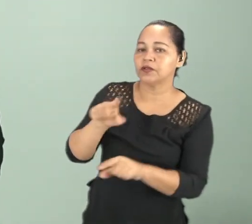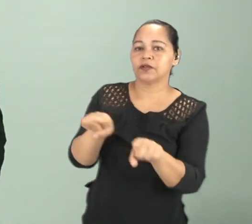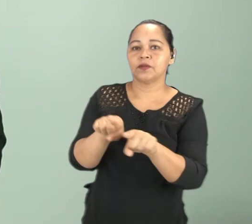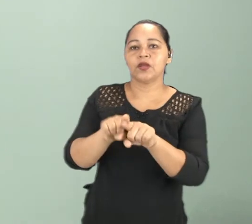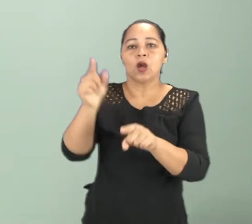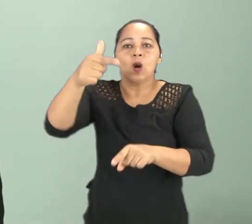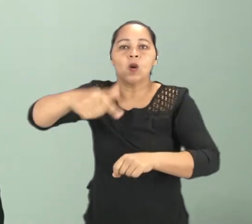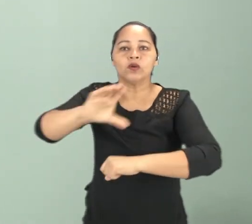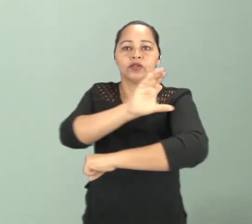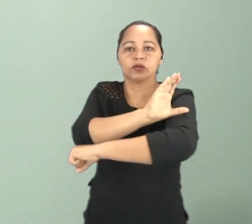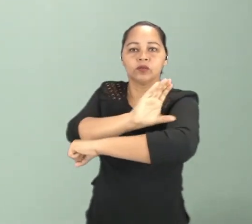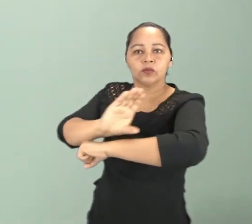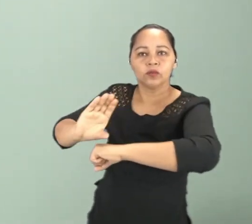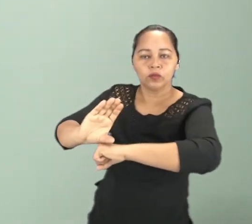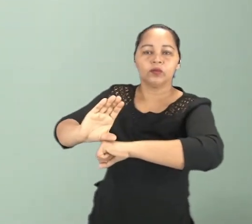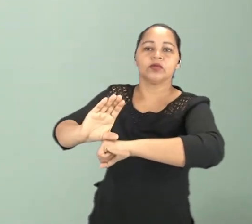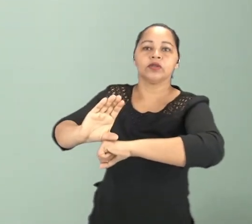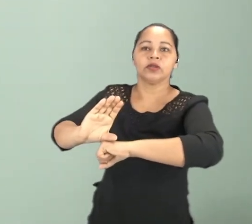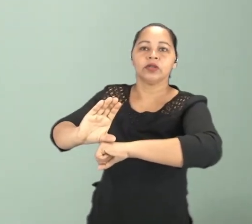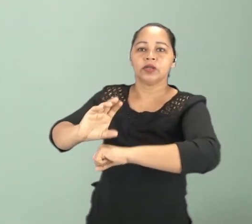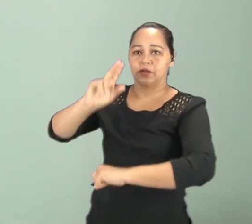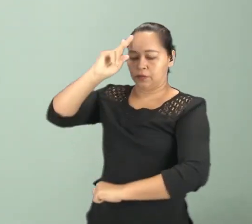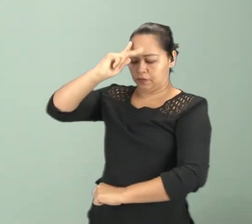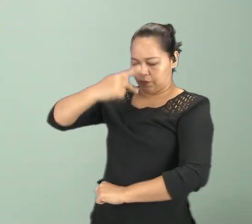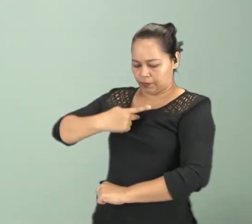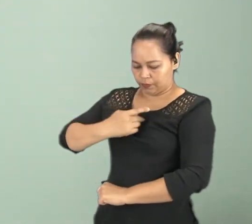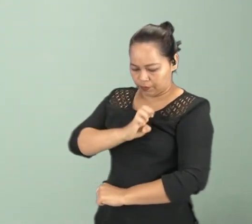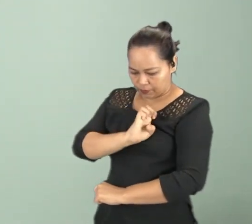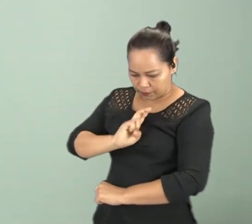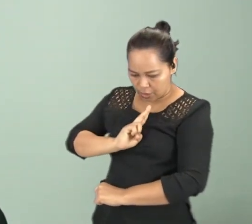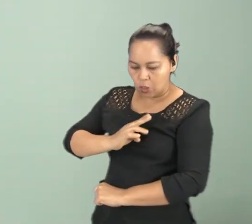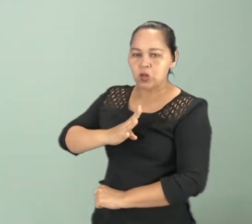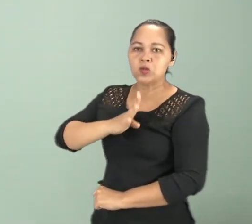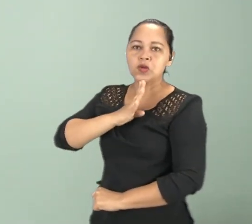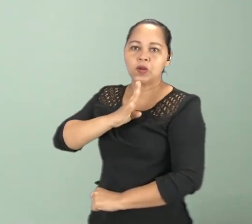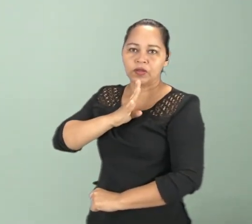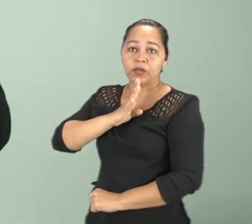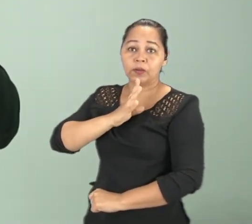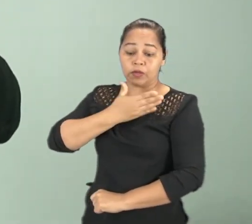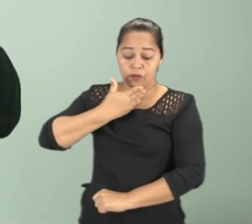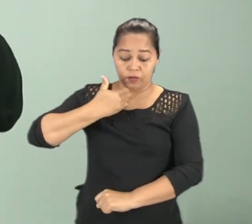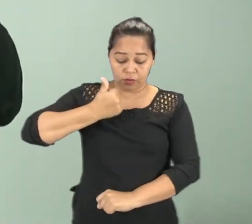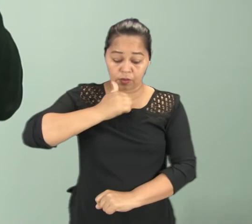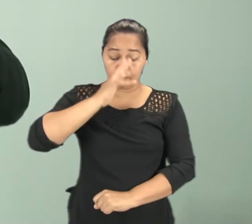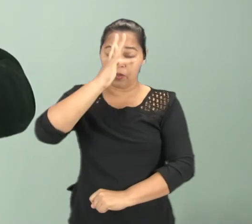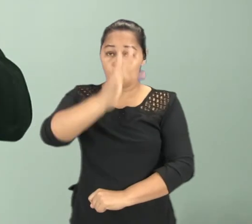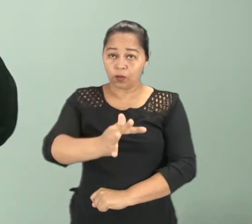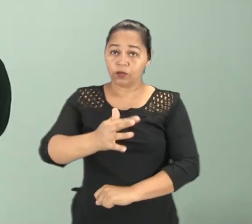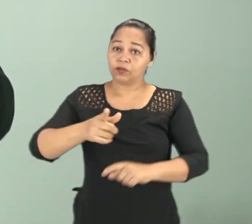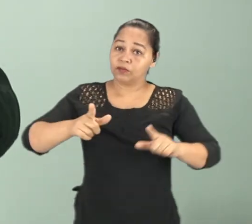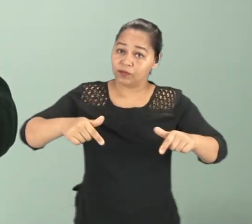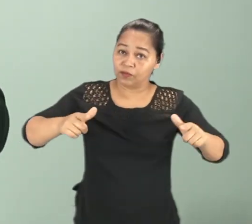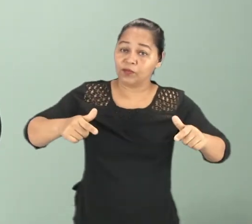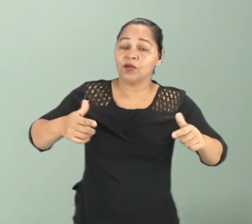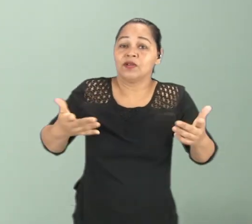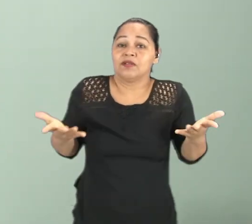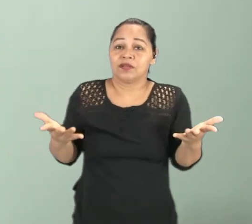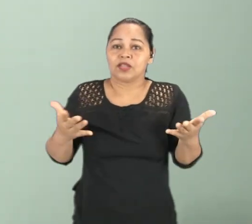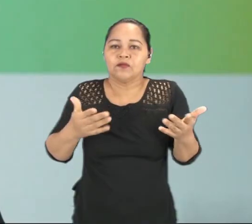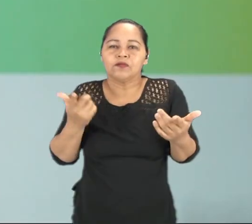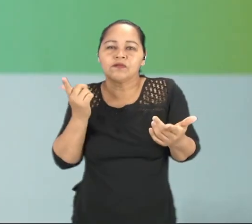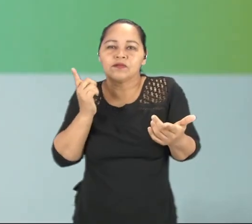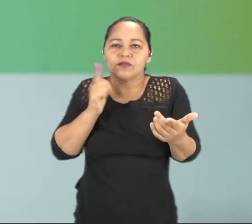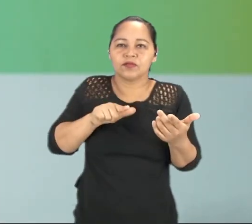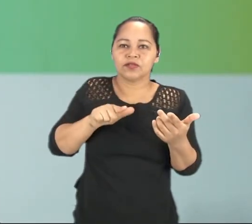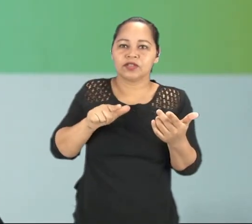tentando também nos conhecer, nos fazer pessoas melhores, que a gente vai conseguindo,